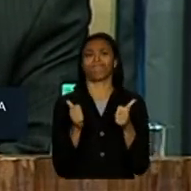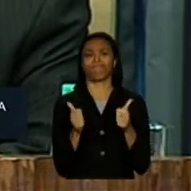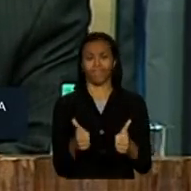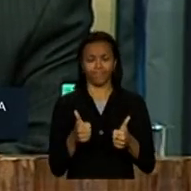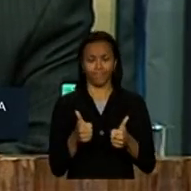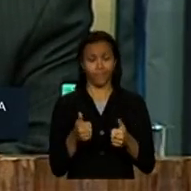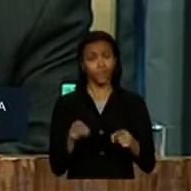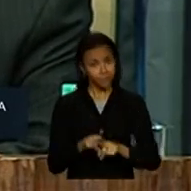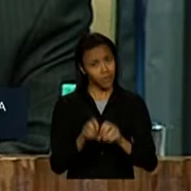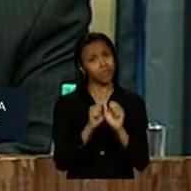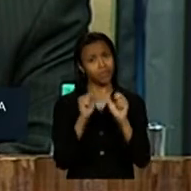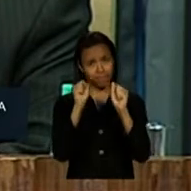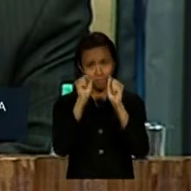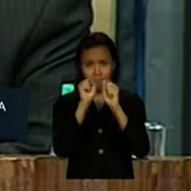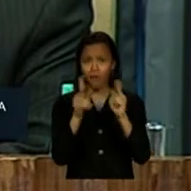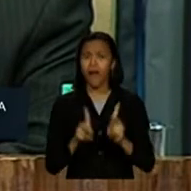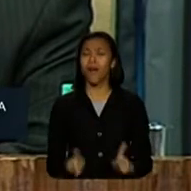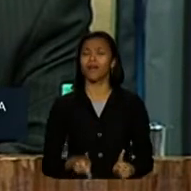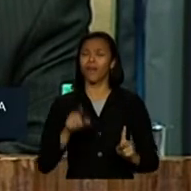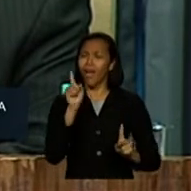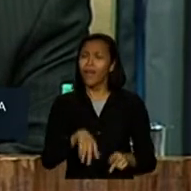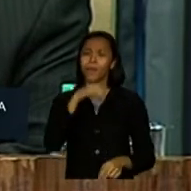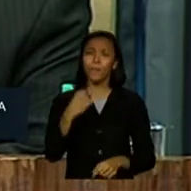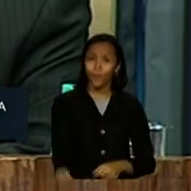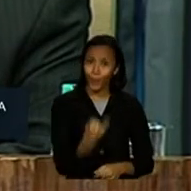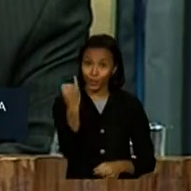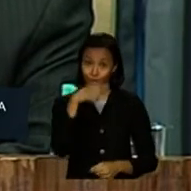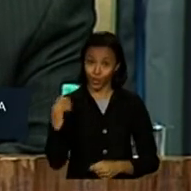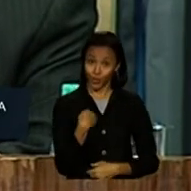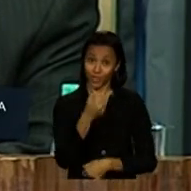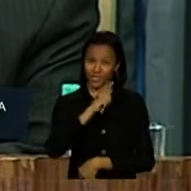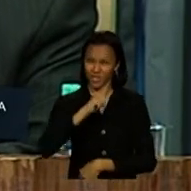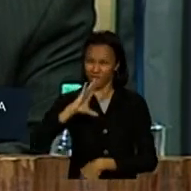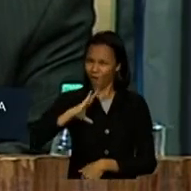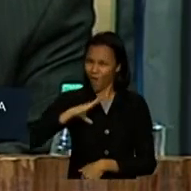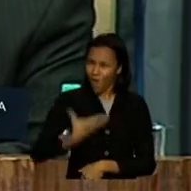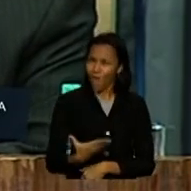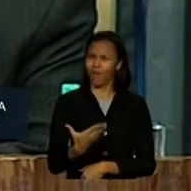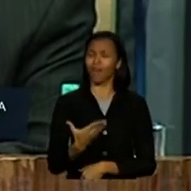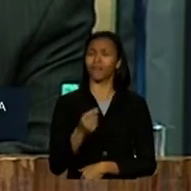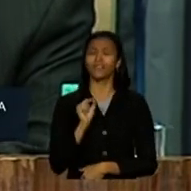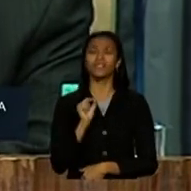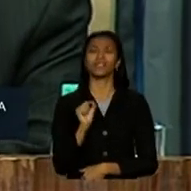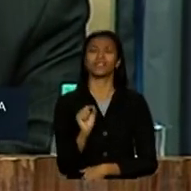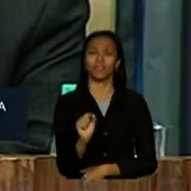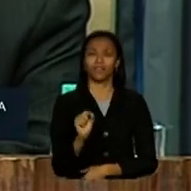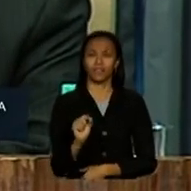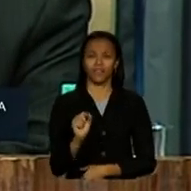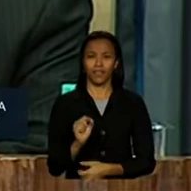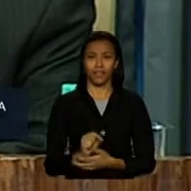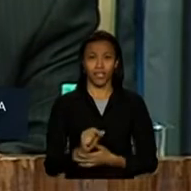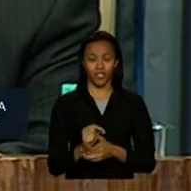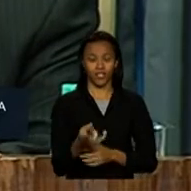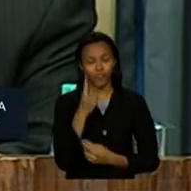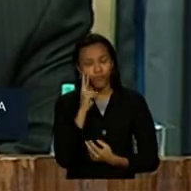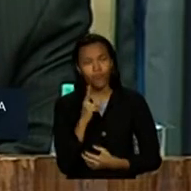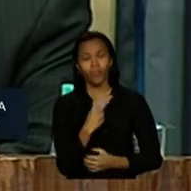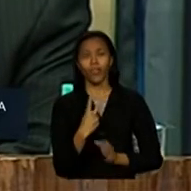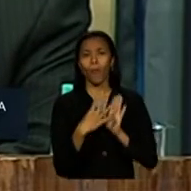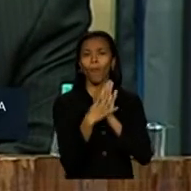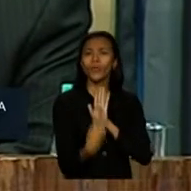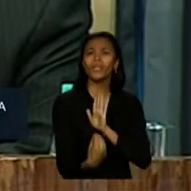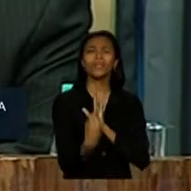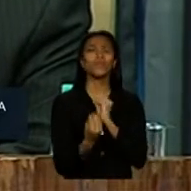e de paz é muito importante que nós temos a coragem de revisitar o modelo de estado